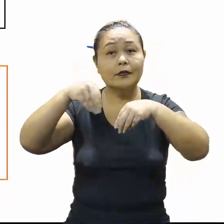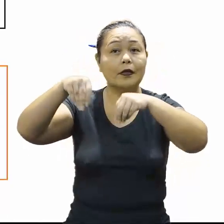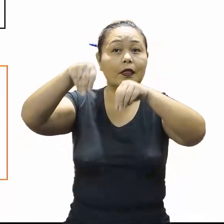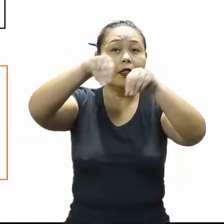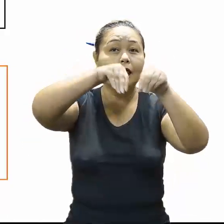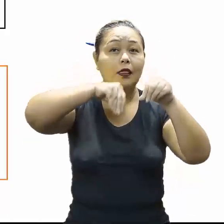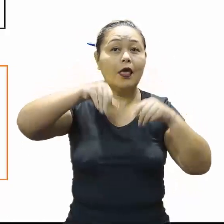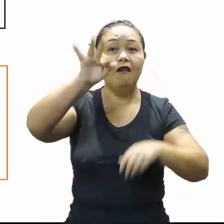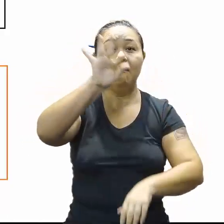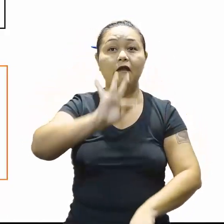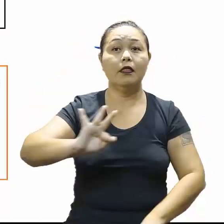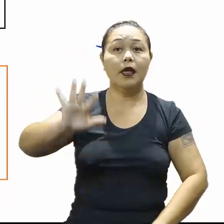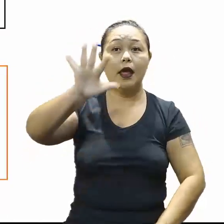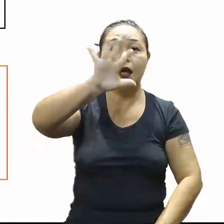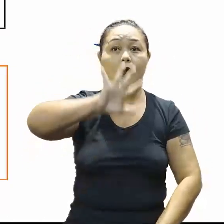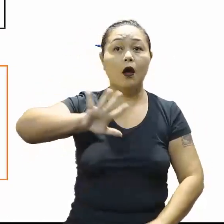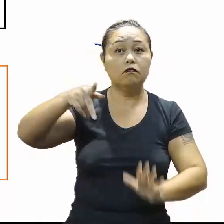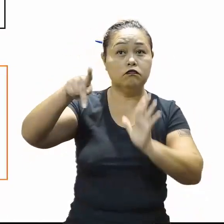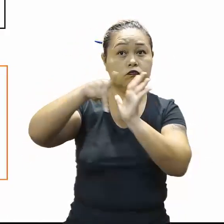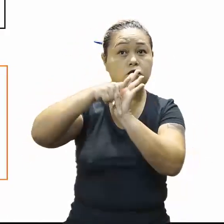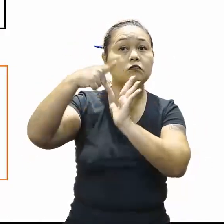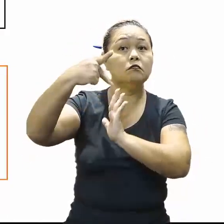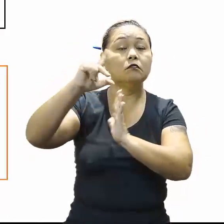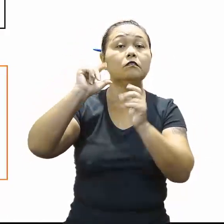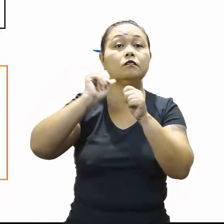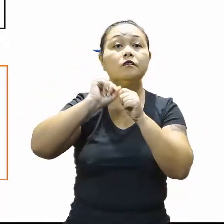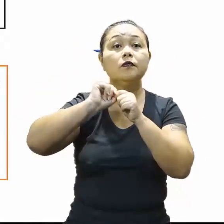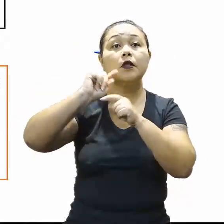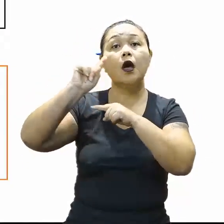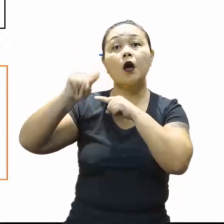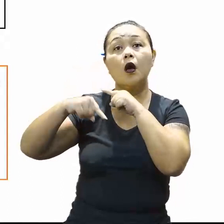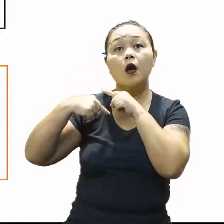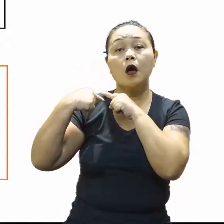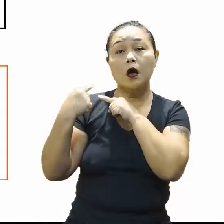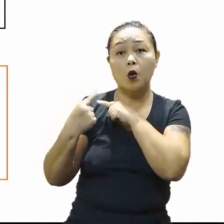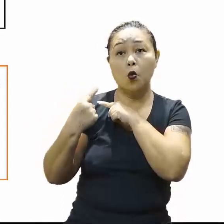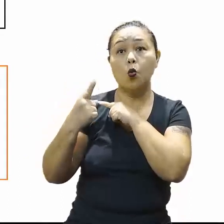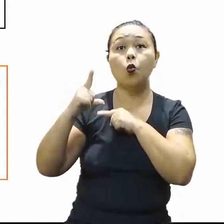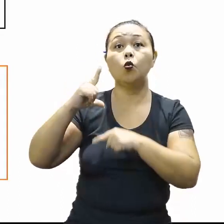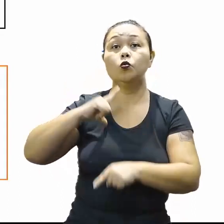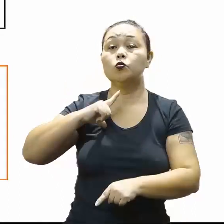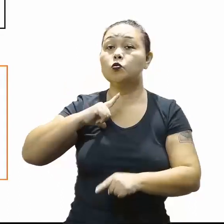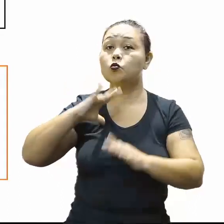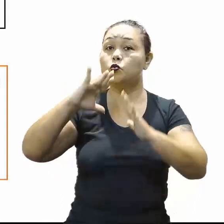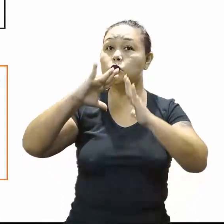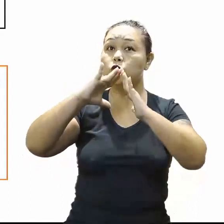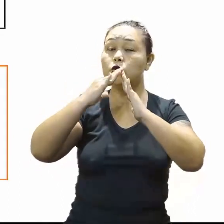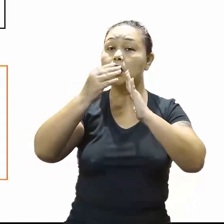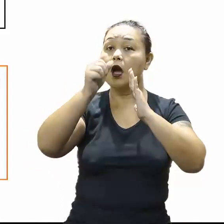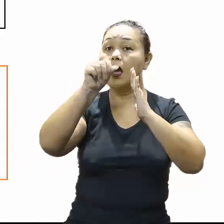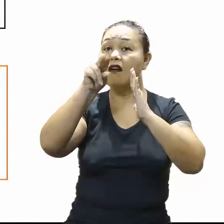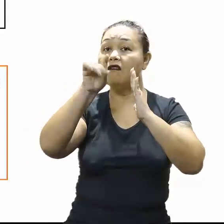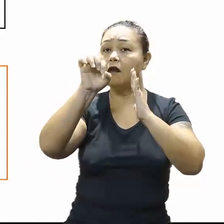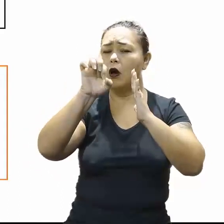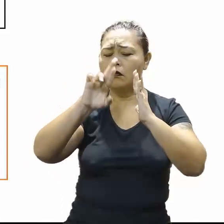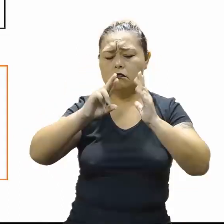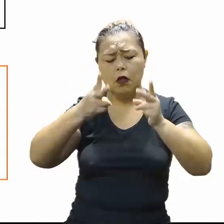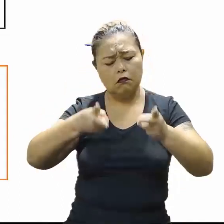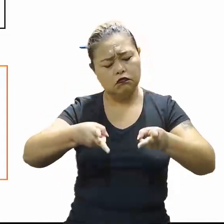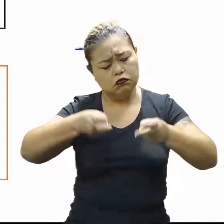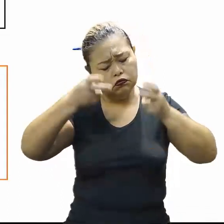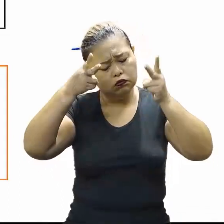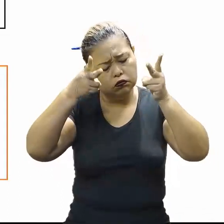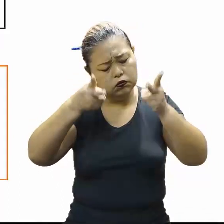tempo. Nos seringais, nós tínhamos aí a casa aviadoras que explorava o trabalhador que